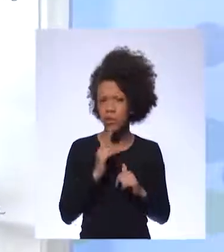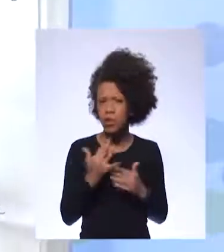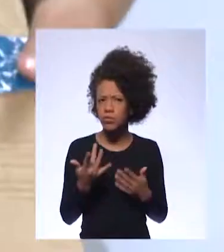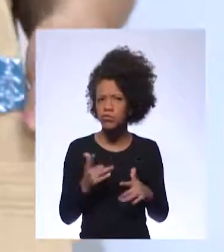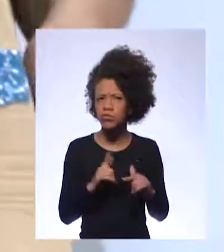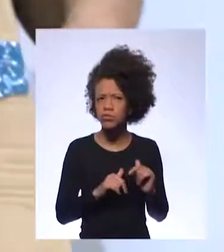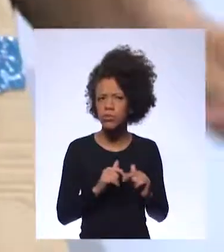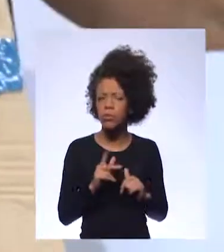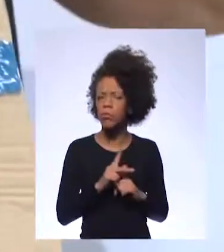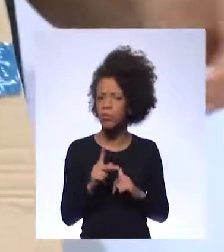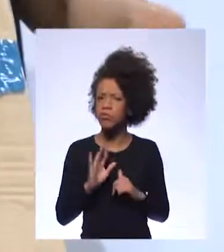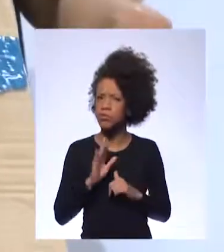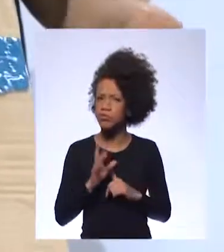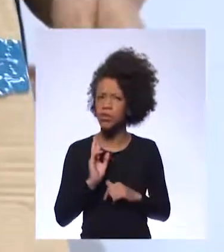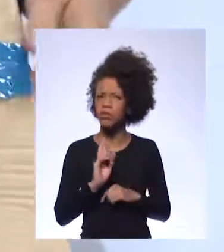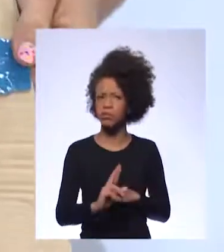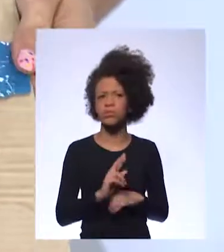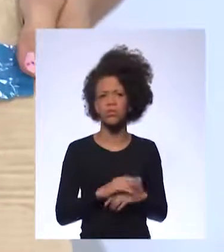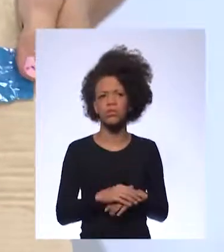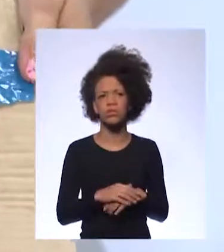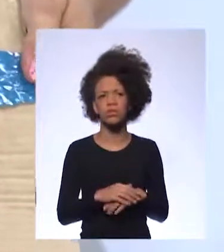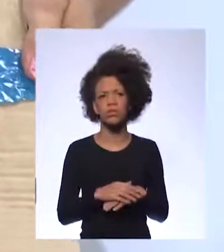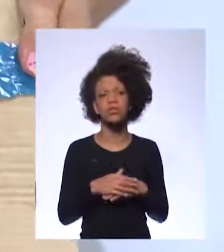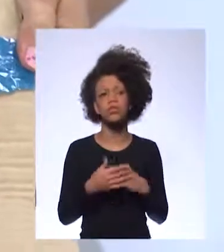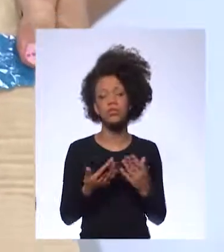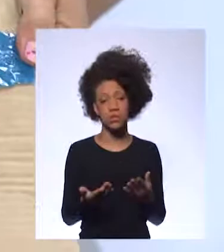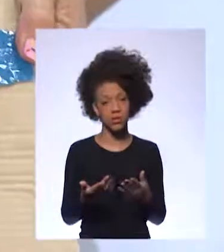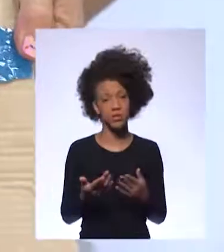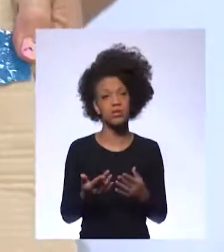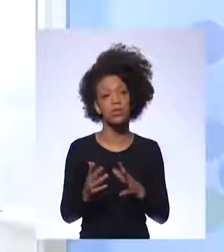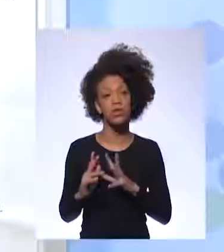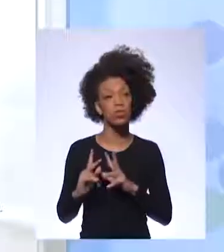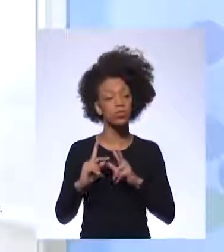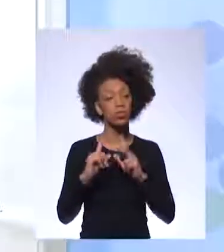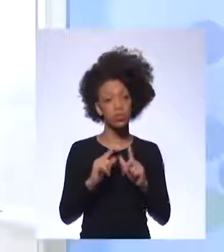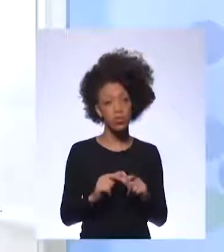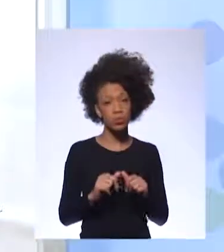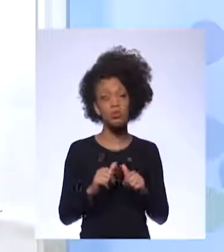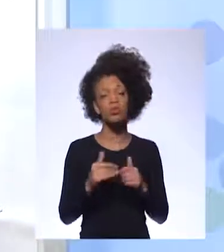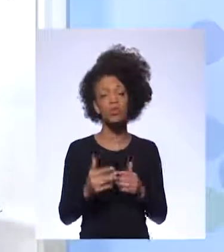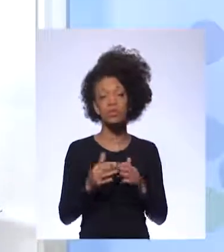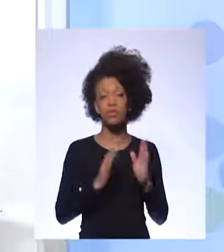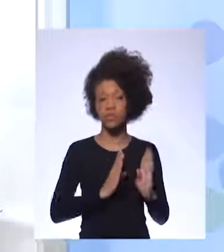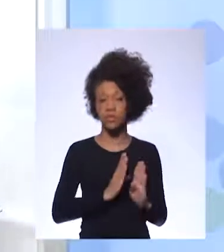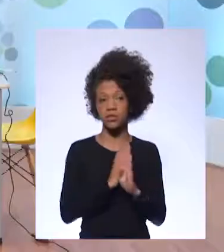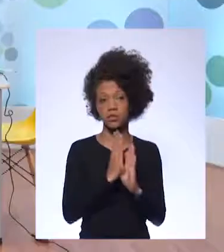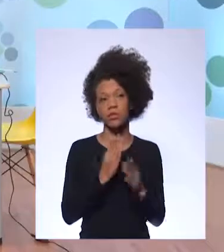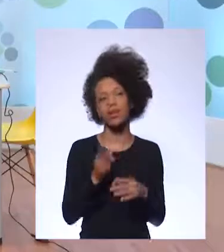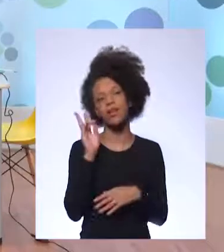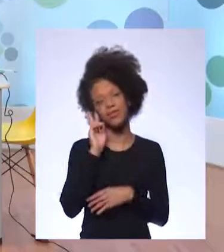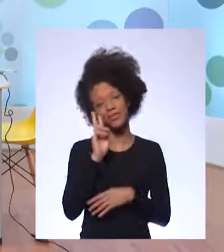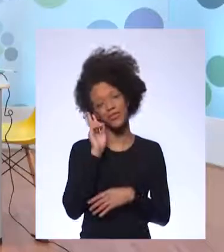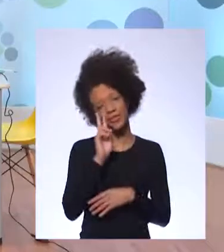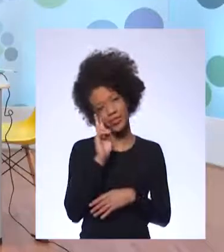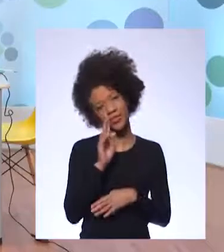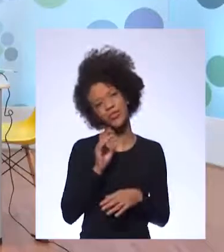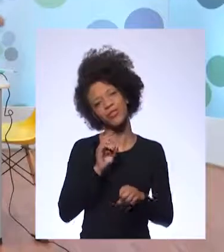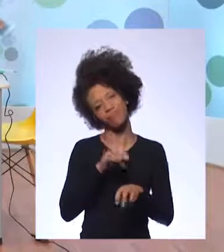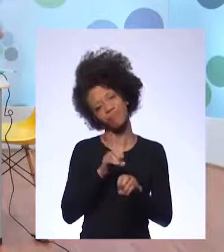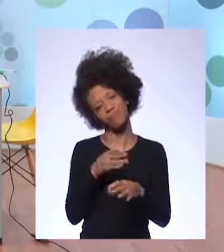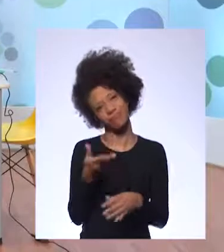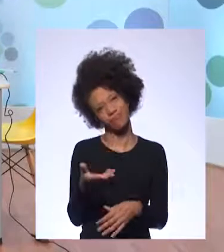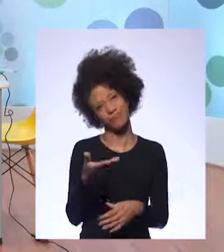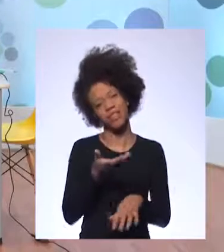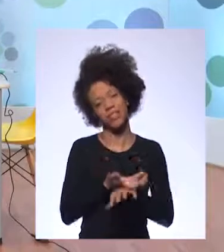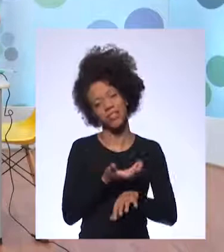acho que os materiais professoras até respondeu né claro mas a gente vai falando de algo tudo que você achar de reciclado aí aula de história né pessoal